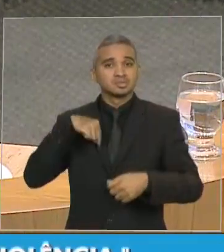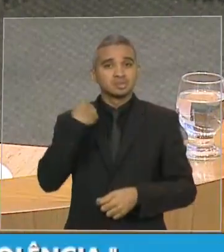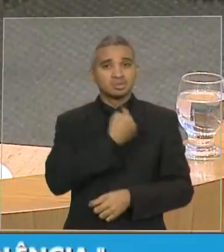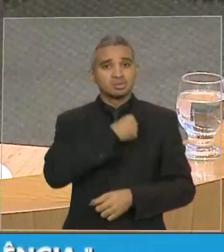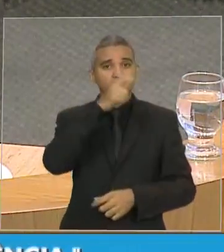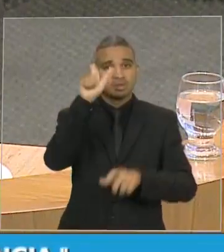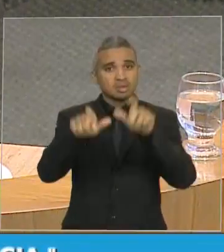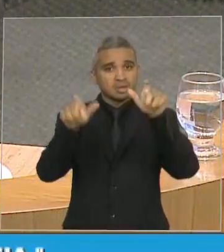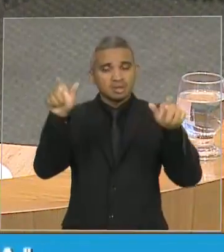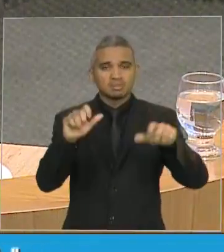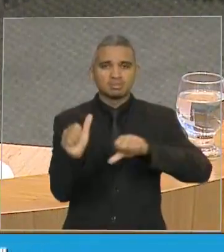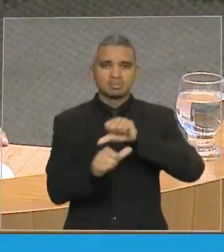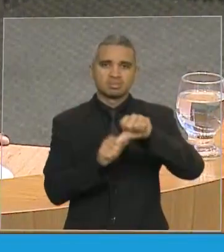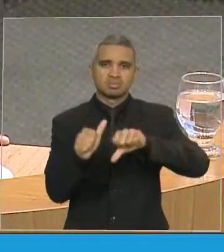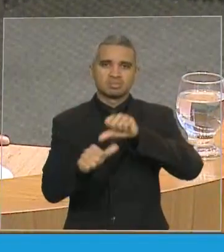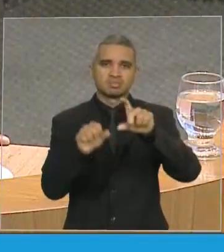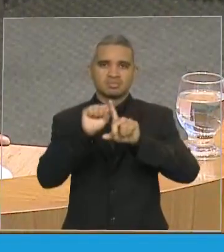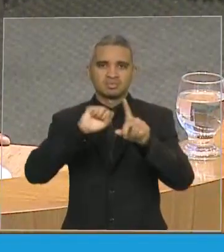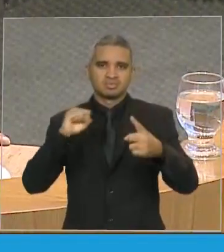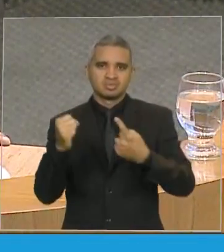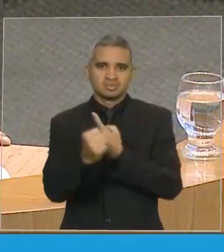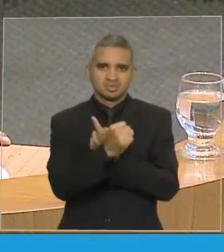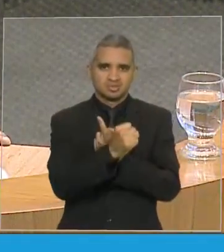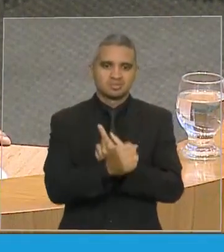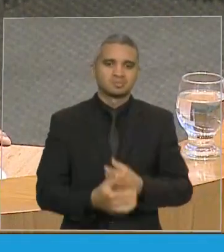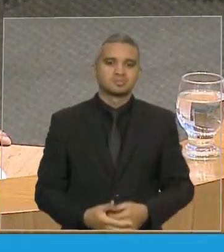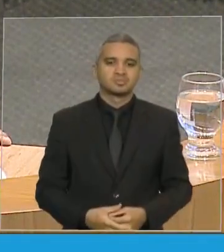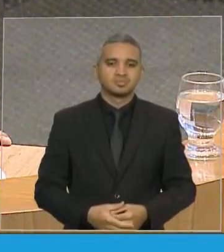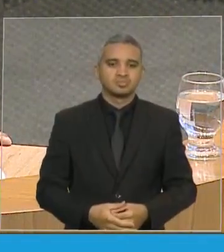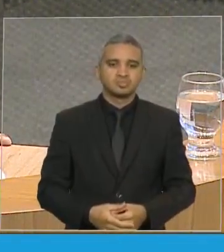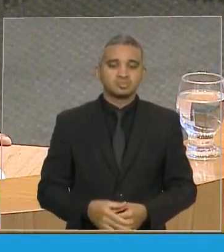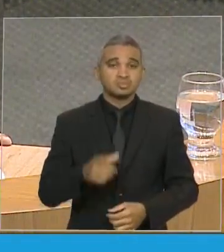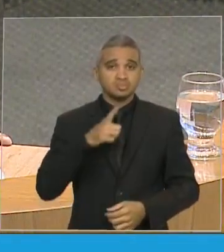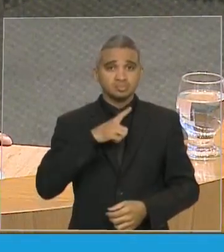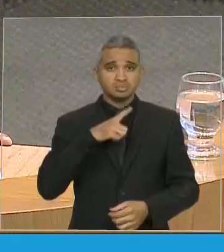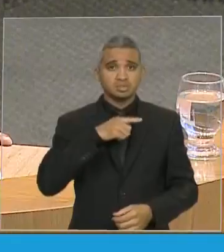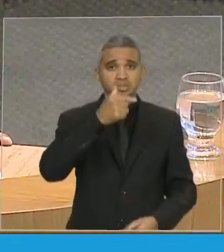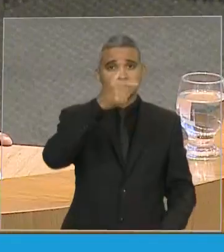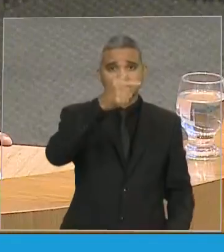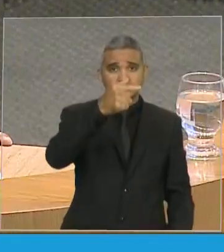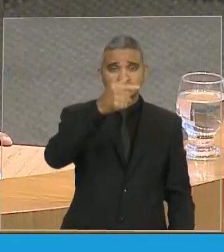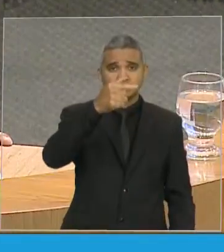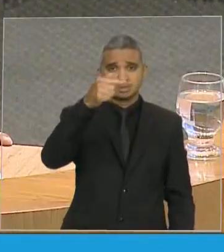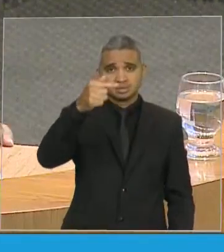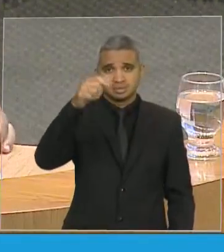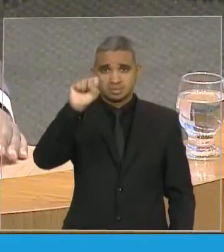Fórum Brasileiro de Segurança, a 778 mil encarcerados.